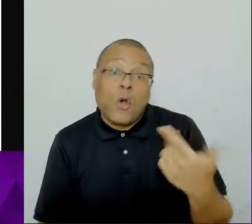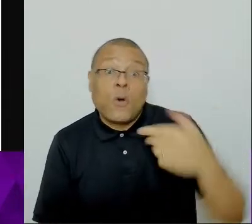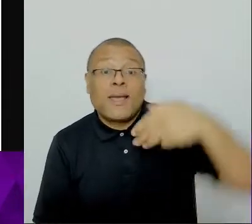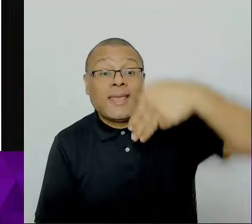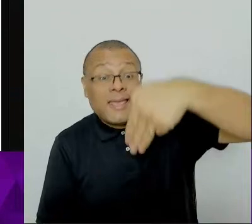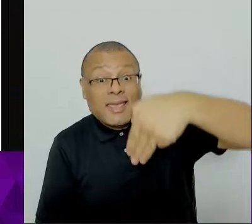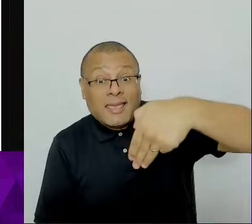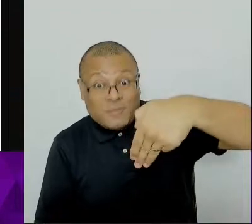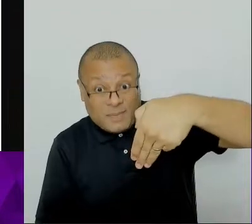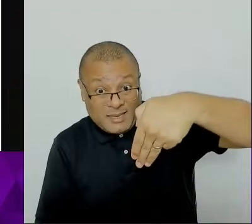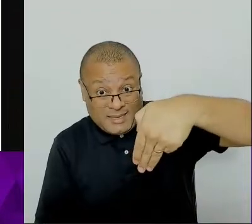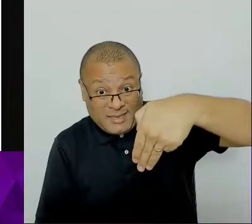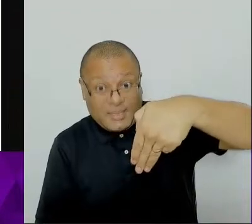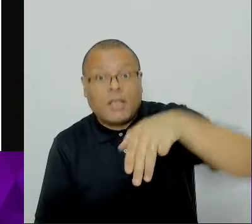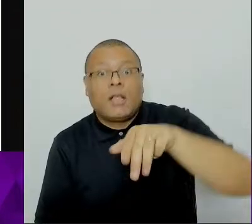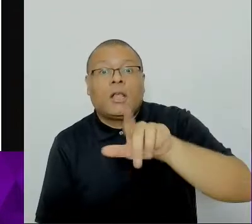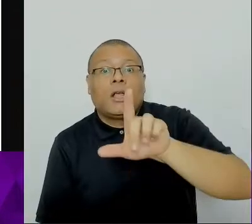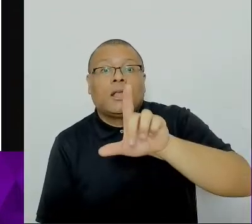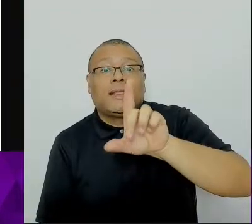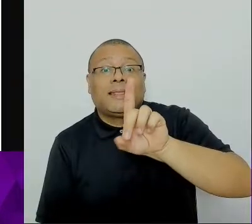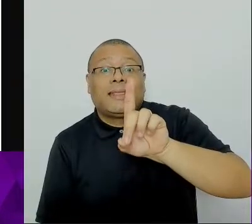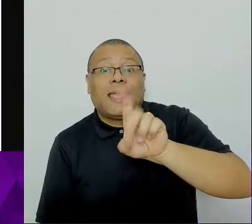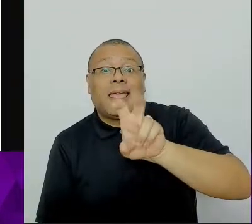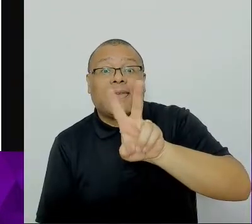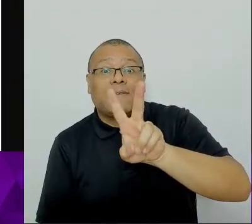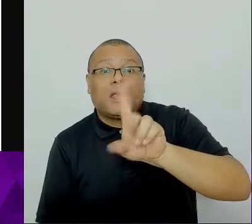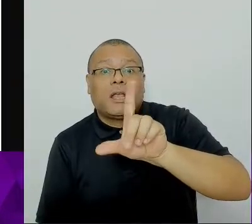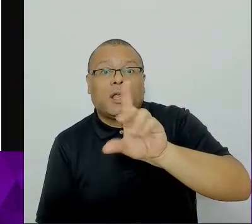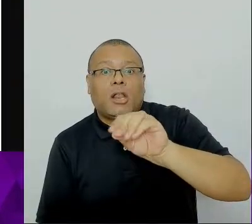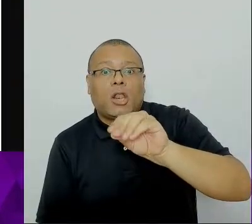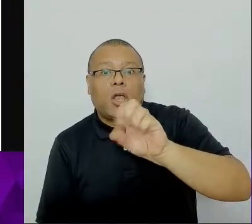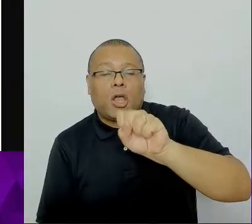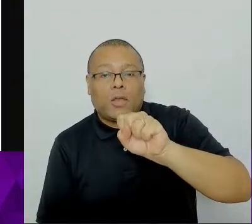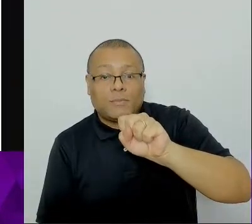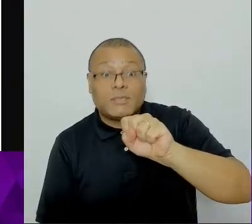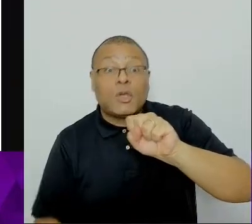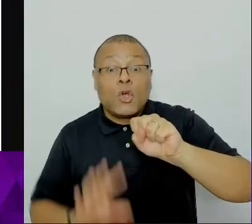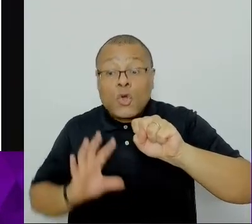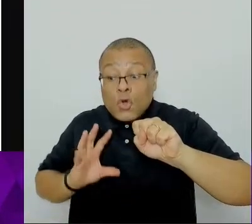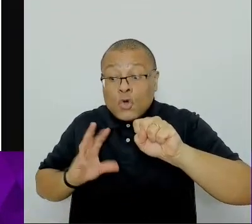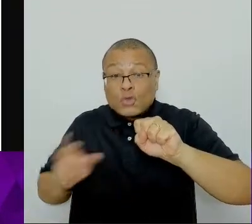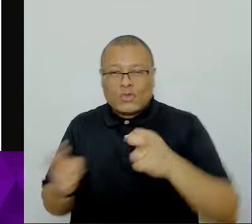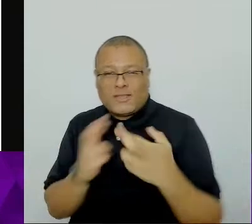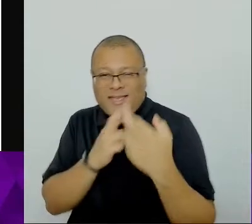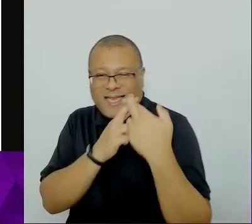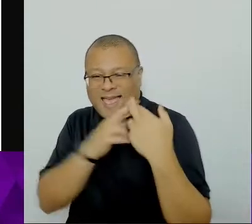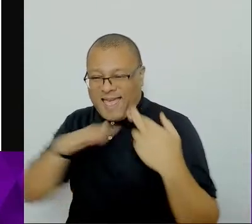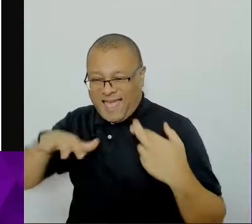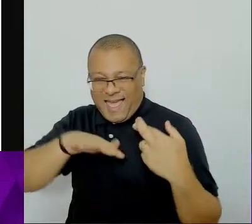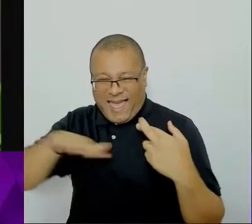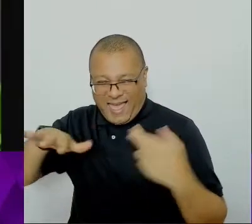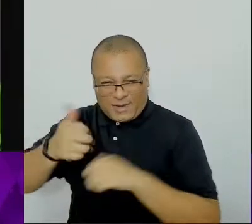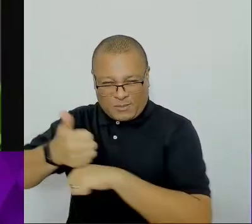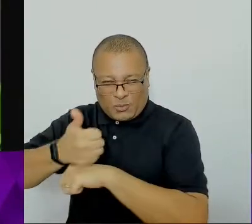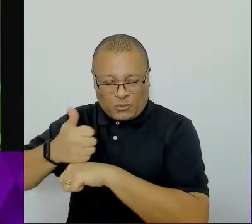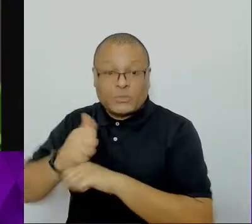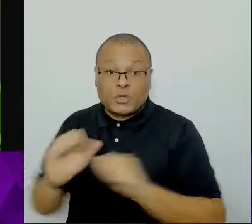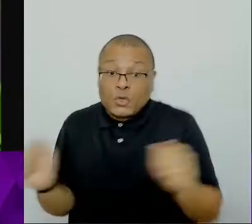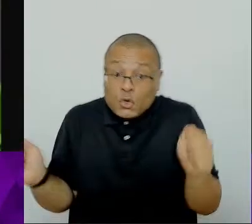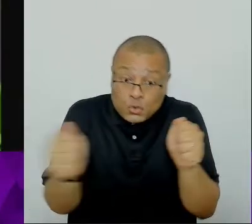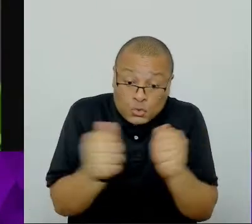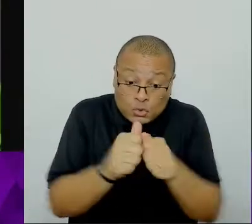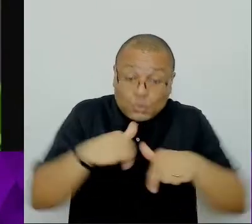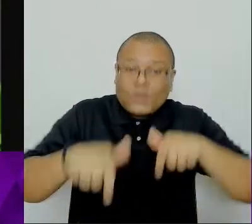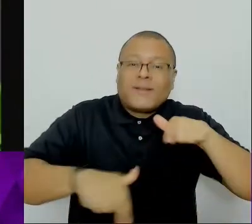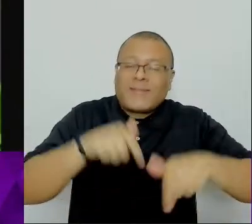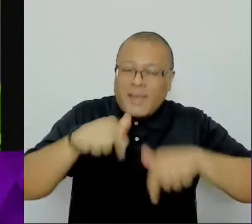papéis precisam interagir para fazer esse pipeline acontecer, né? E para as aplicações de